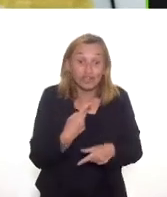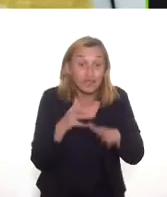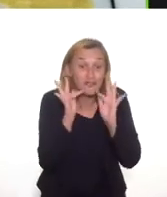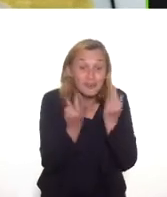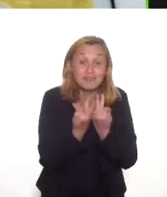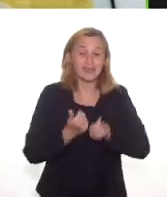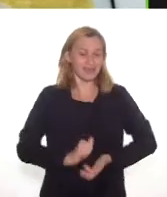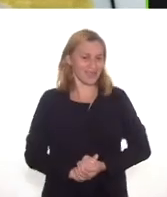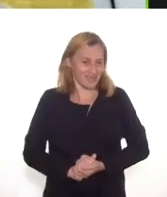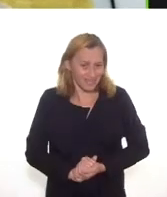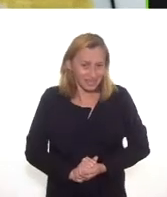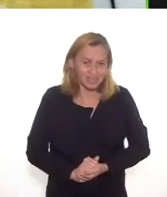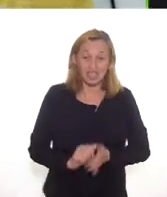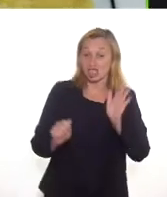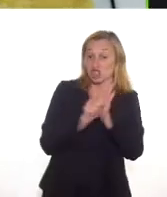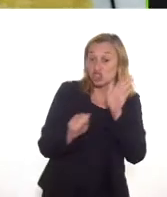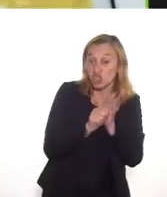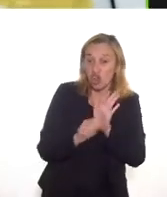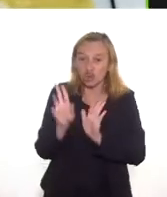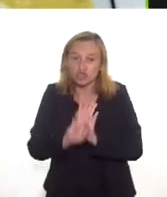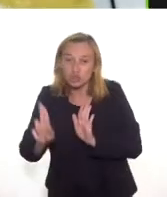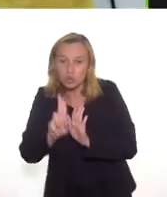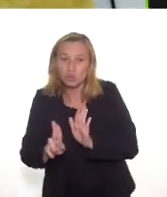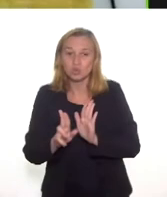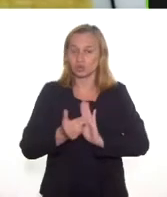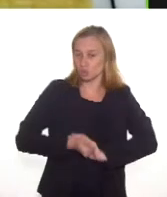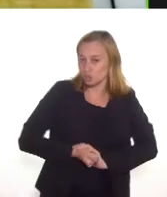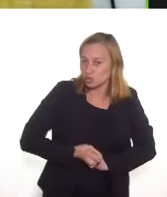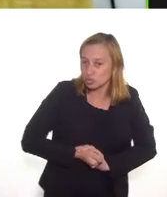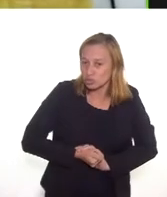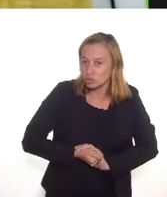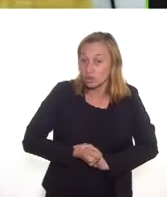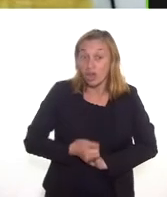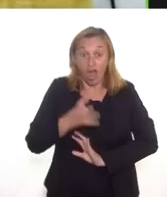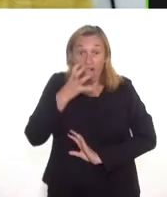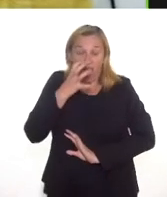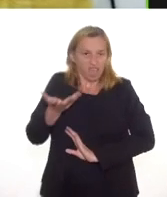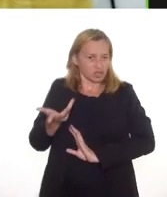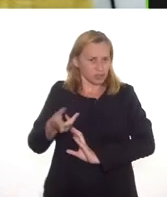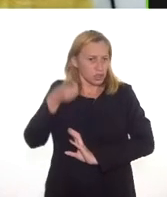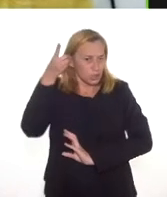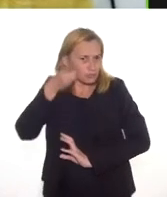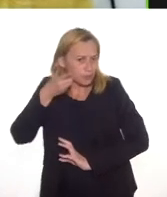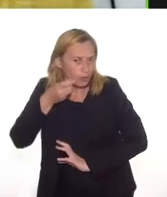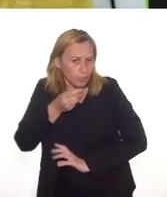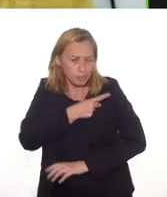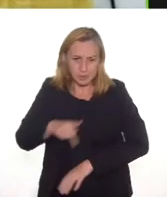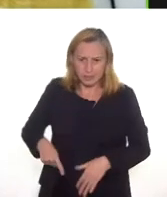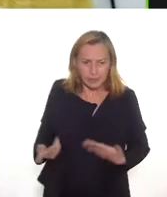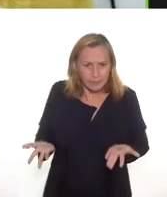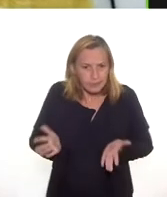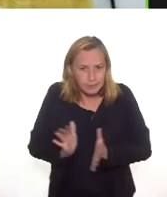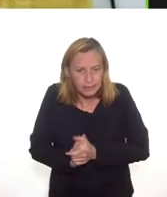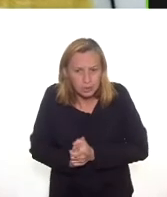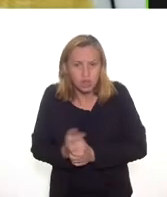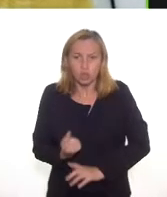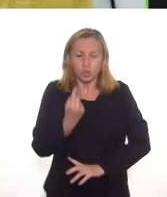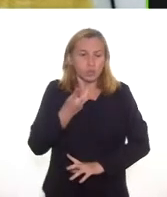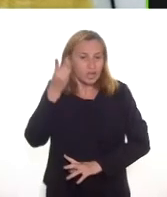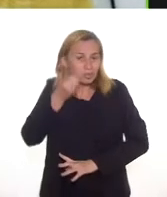faz com as nossas famílias dizimadas pelo tráfico de drogas, pelo consumo de drogas, Me espanta, senhora presidente, um deputado aqui